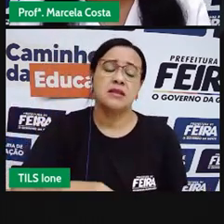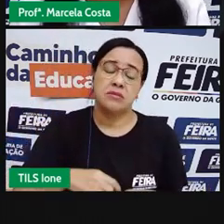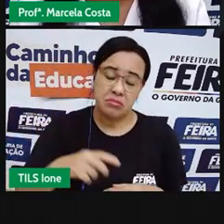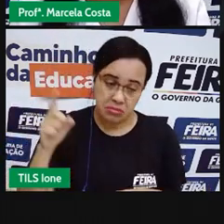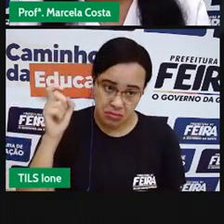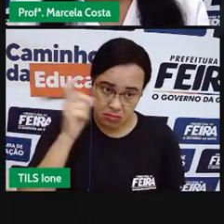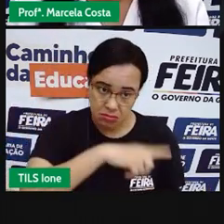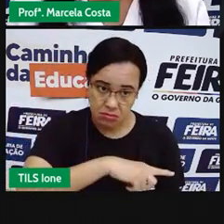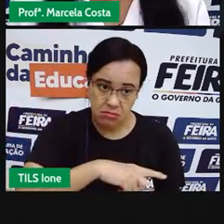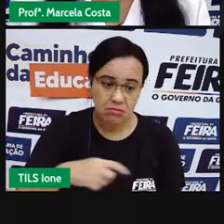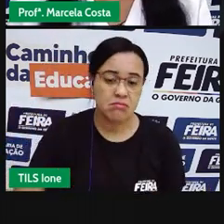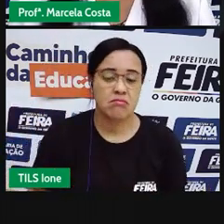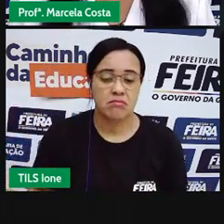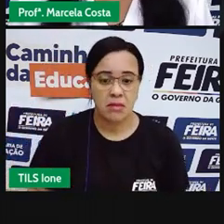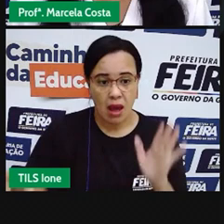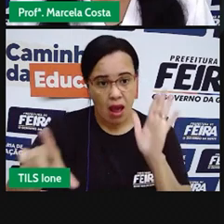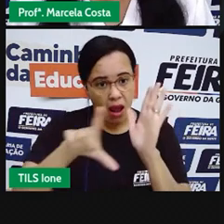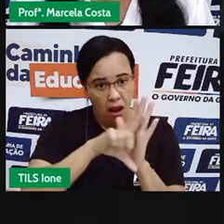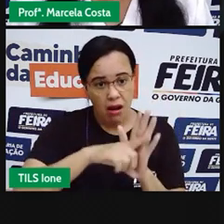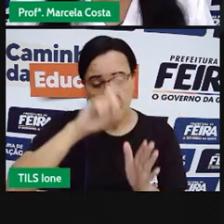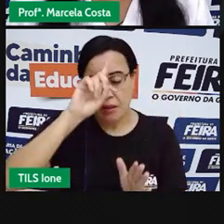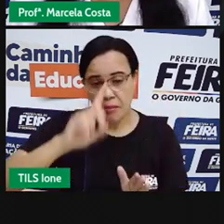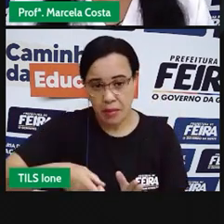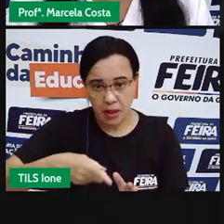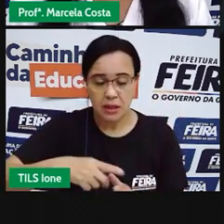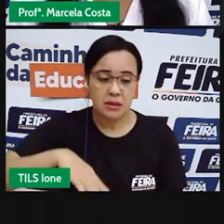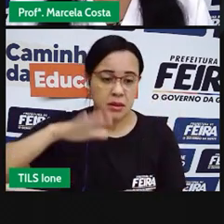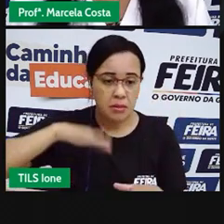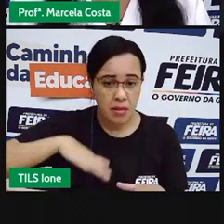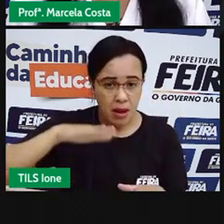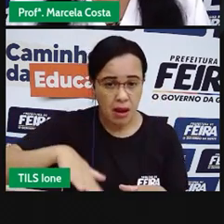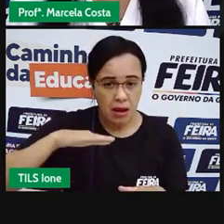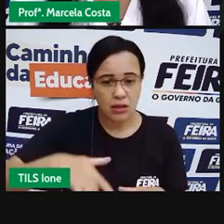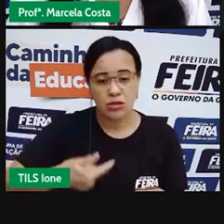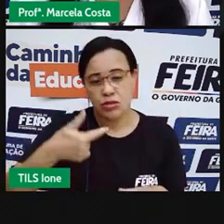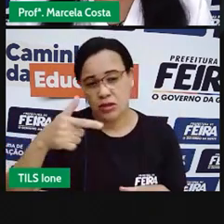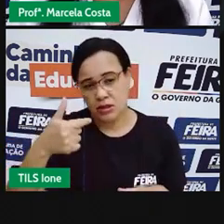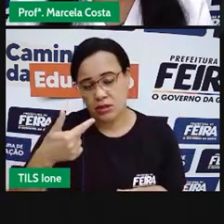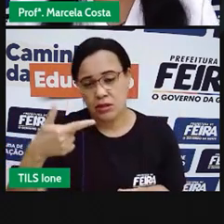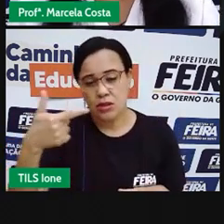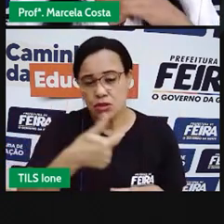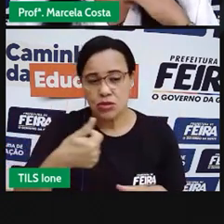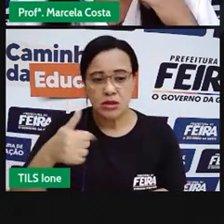permitida. E aí ela pode causar danos à nossa saúde, como